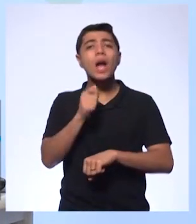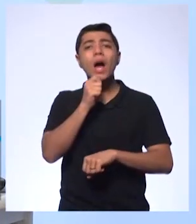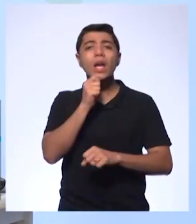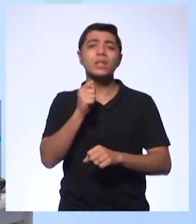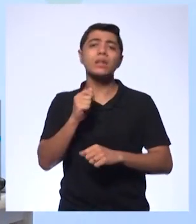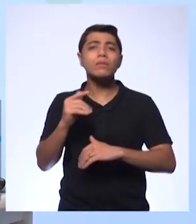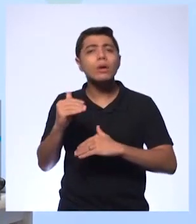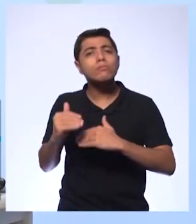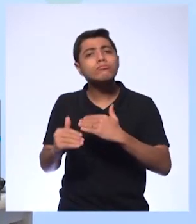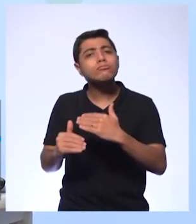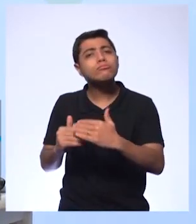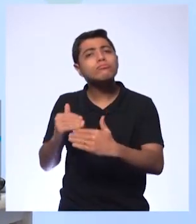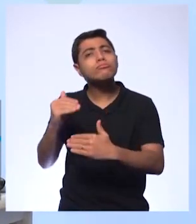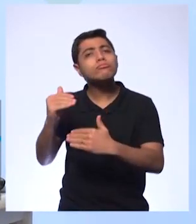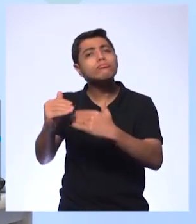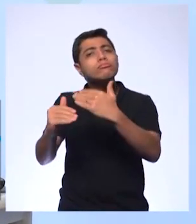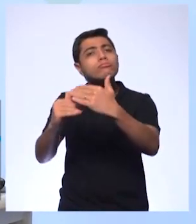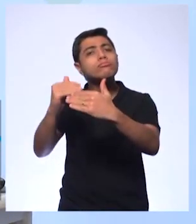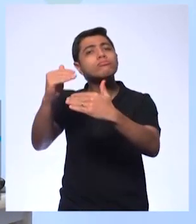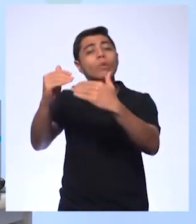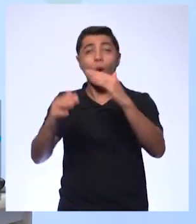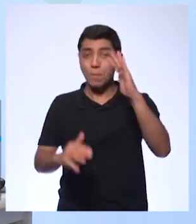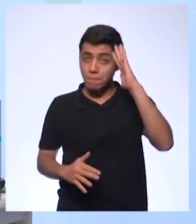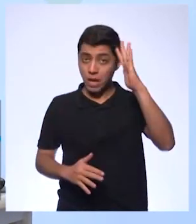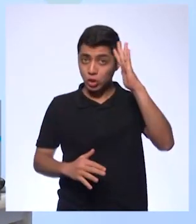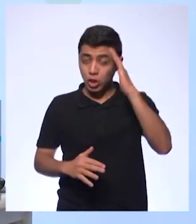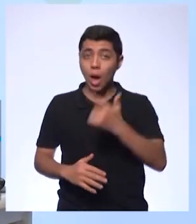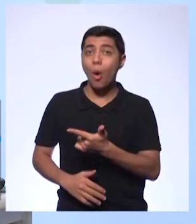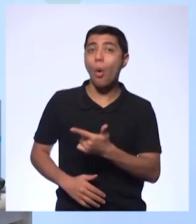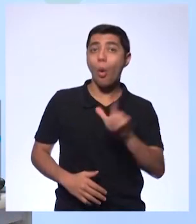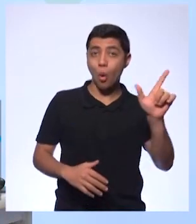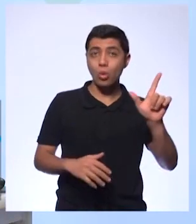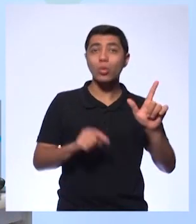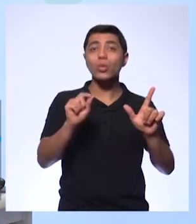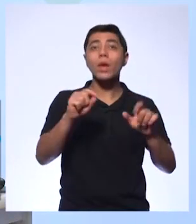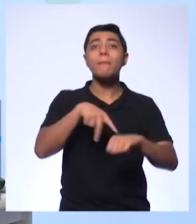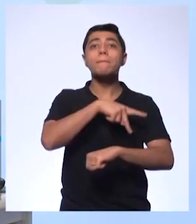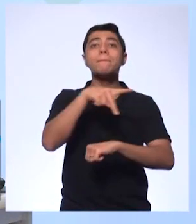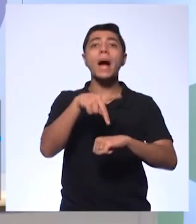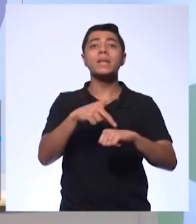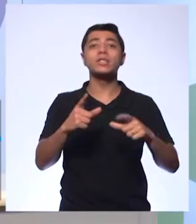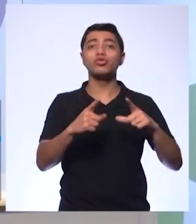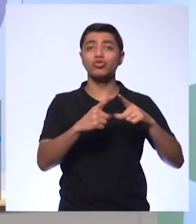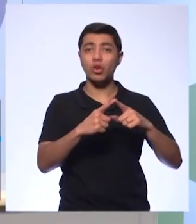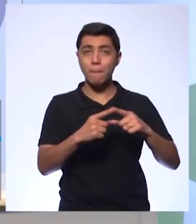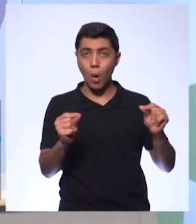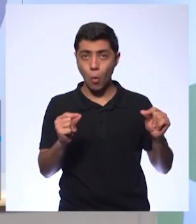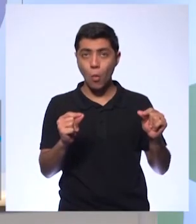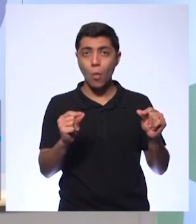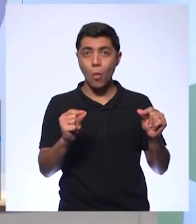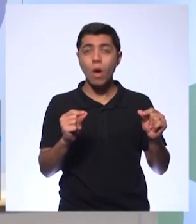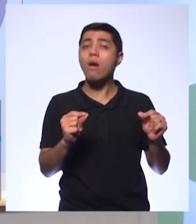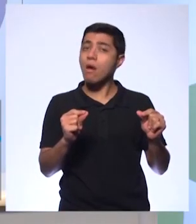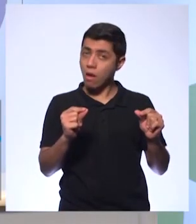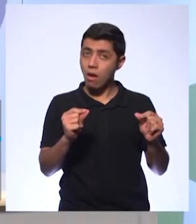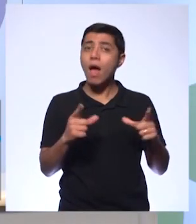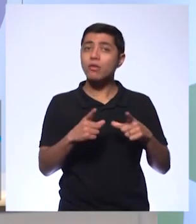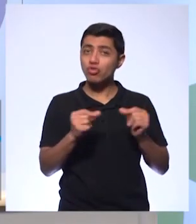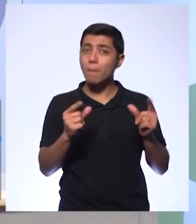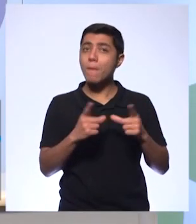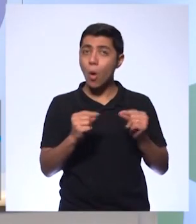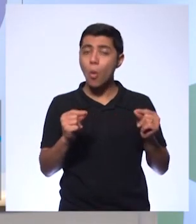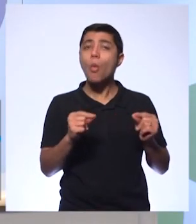exemplo, do Japão, né, que foi um tremor até um pouco maior, até numa situação muito